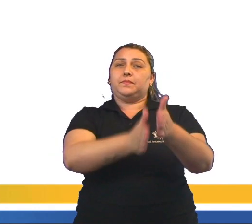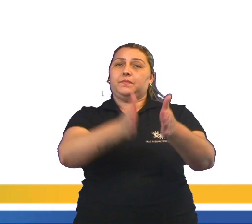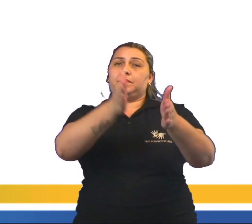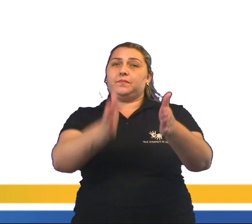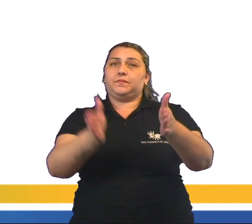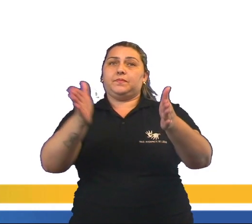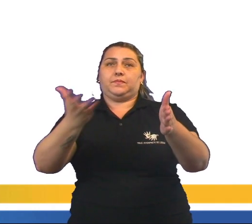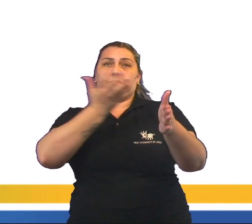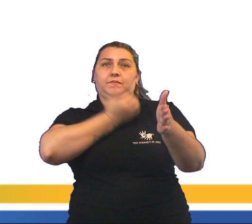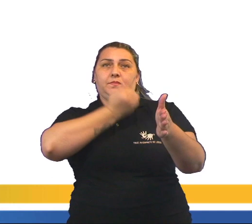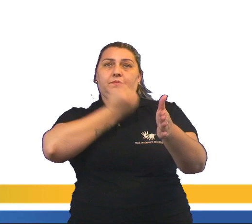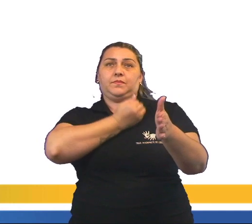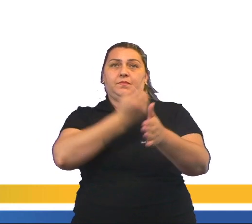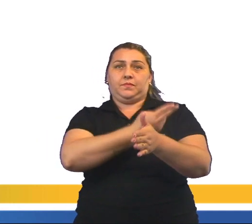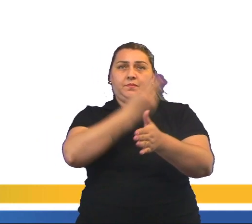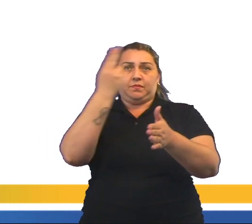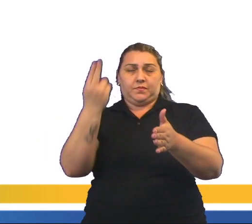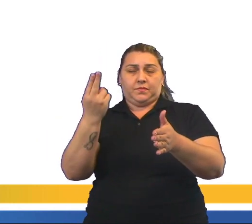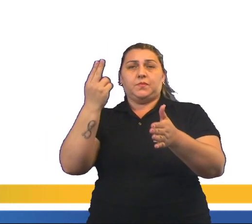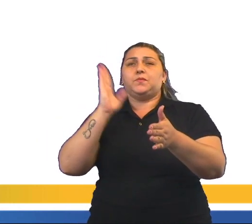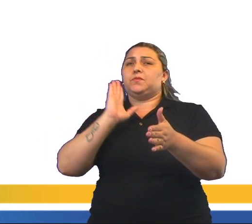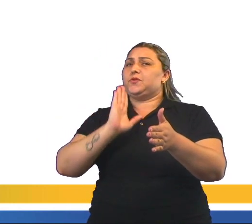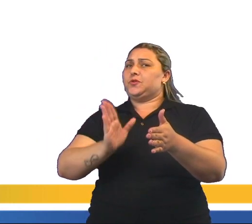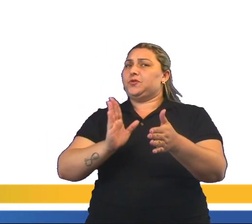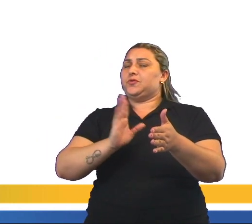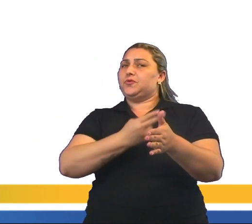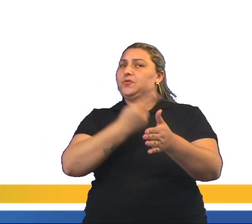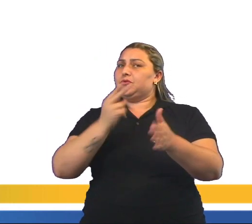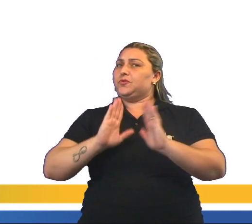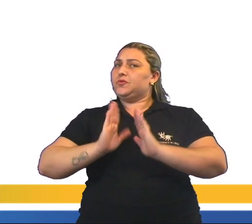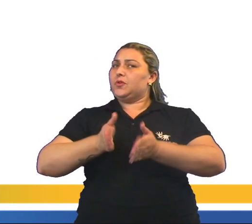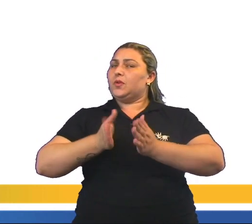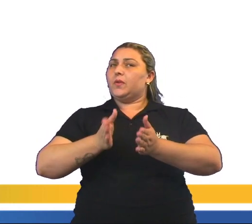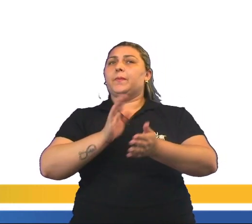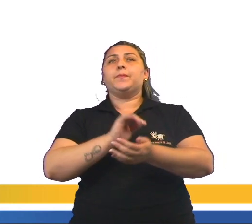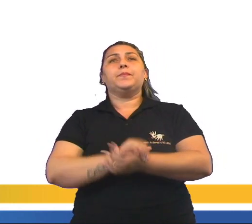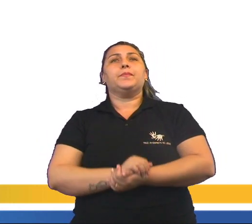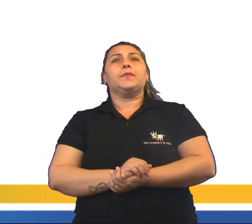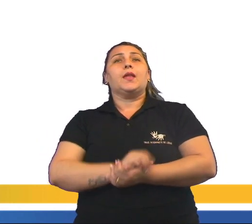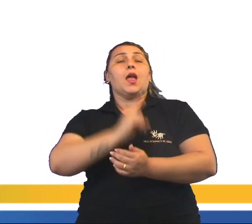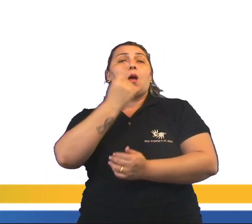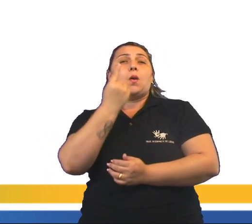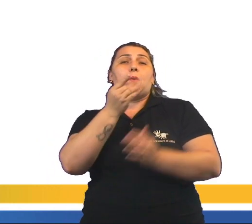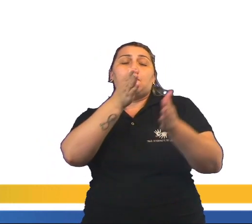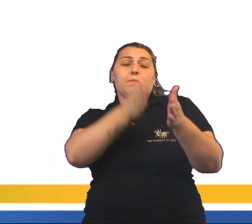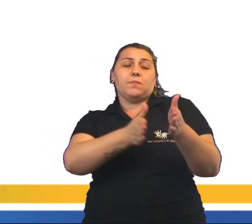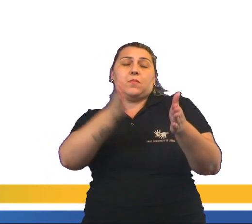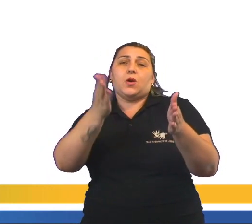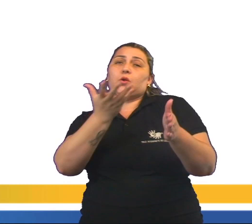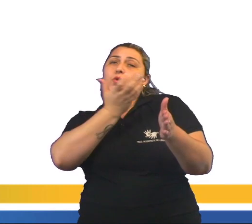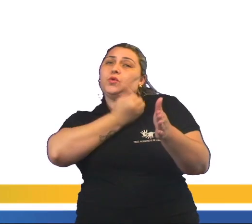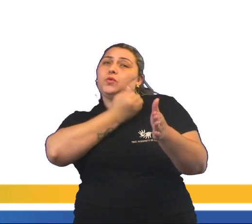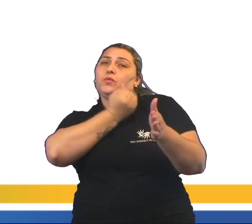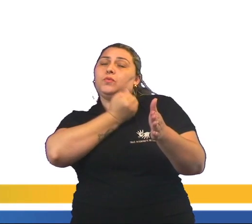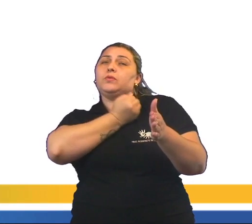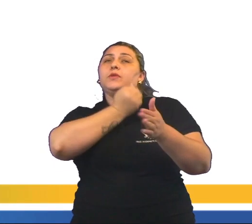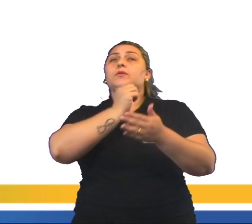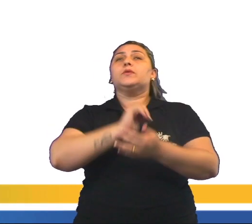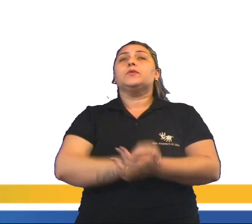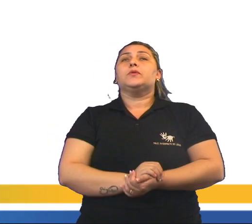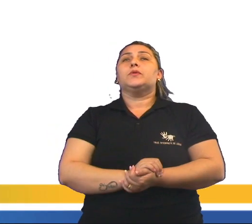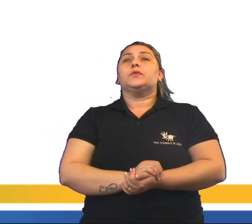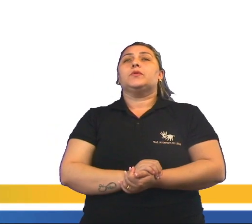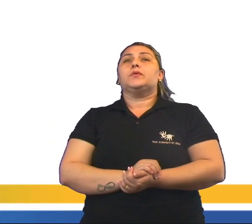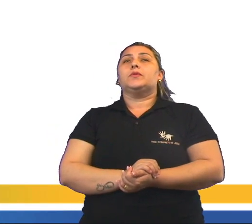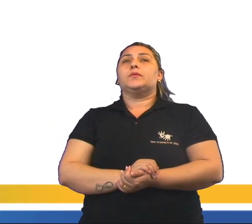a sequência numérica como o nome sugere é um a sequência de números